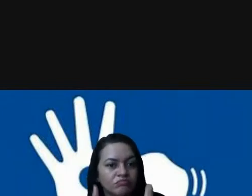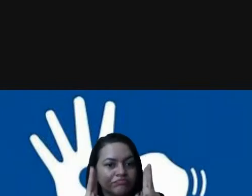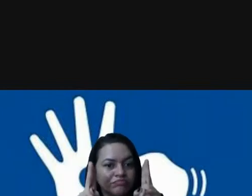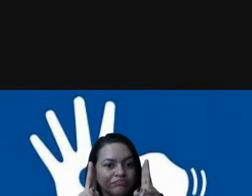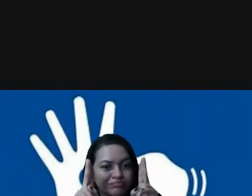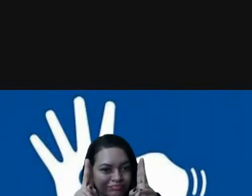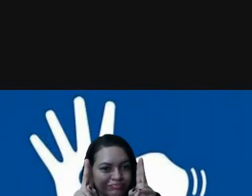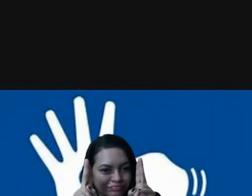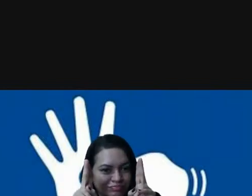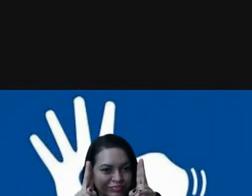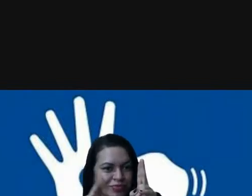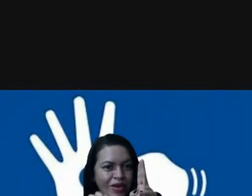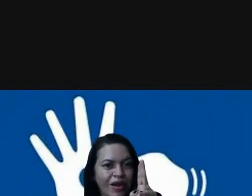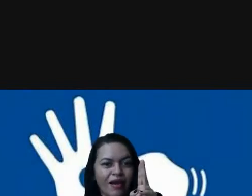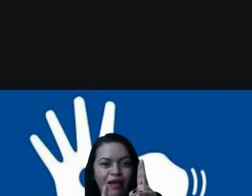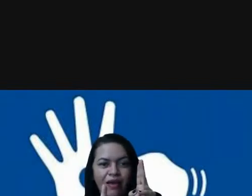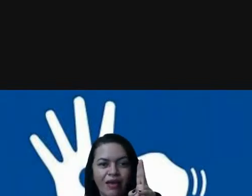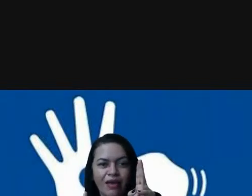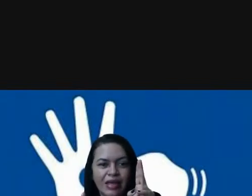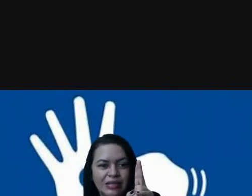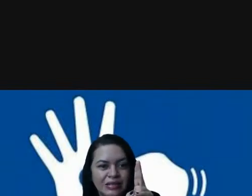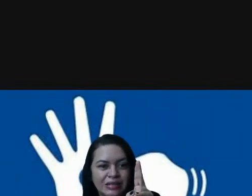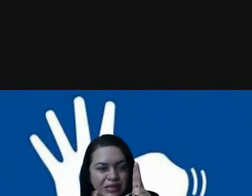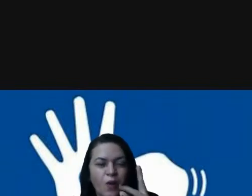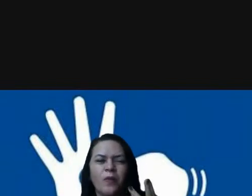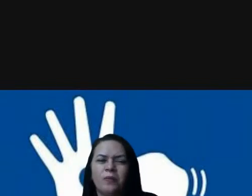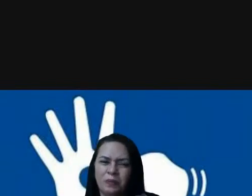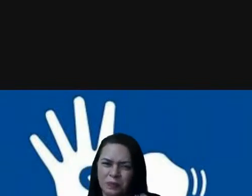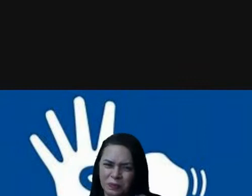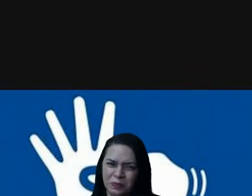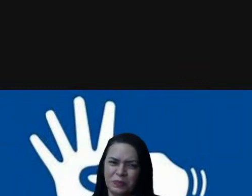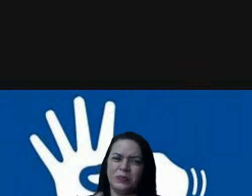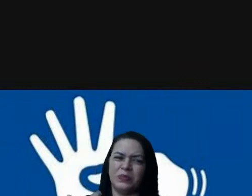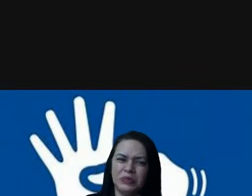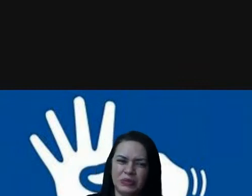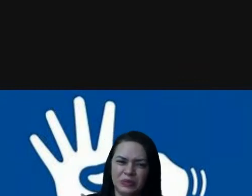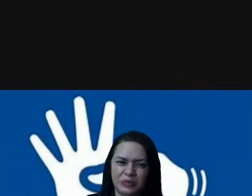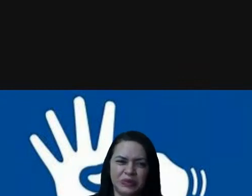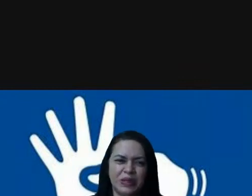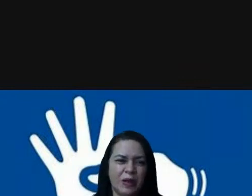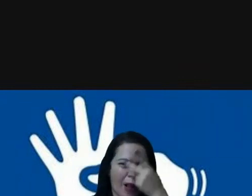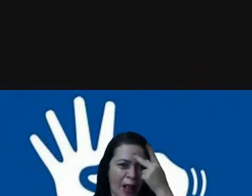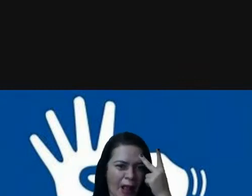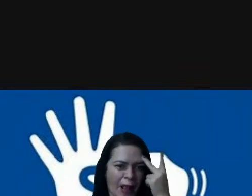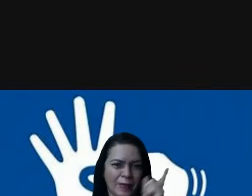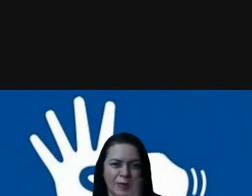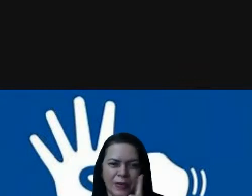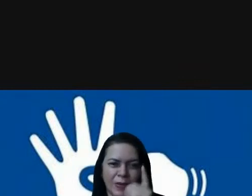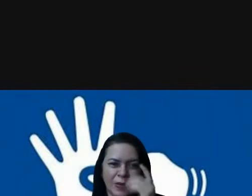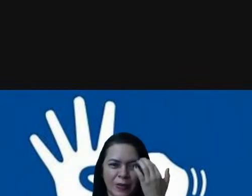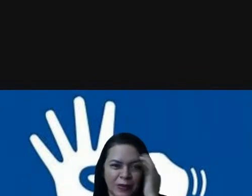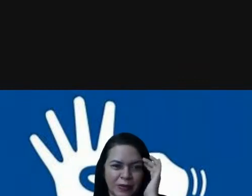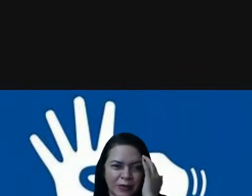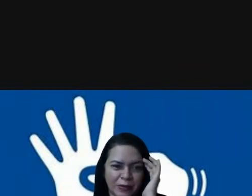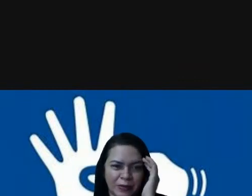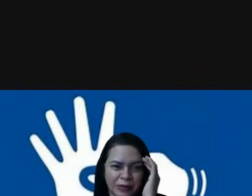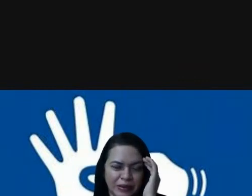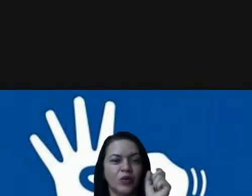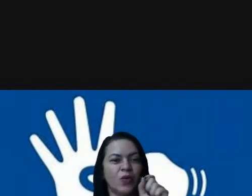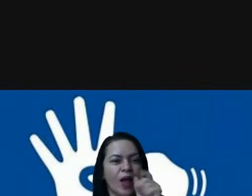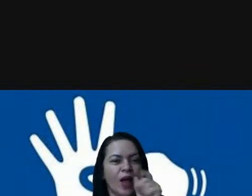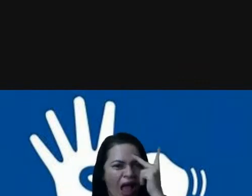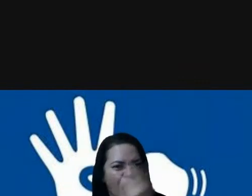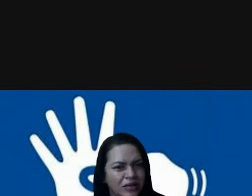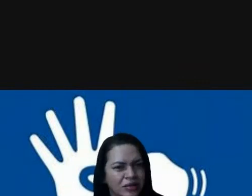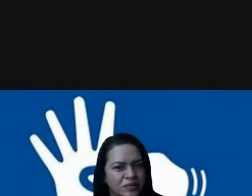essa edição, o que dá muito trabalho, né? E as pessoas não compreendem. Então, o que é difícil também é as pessoas